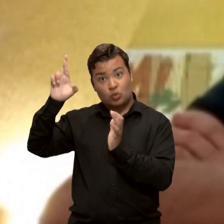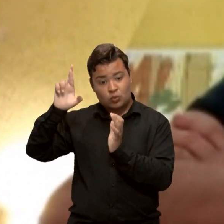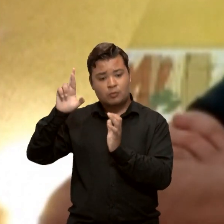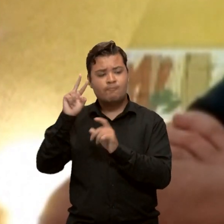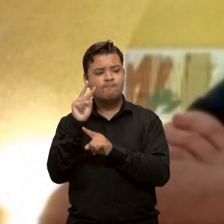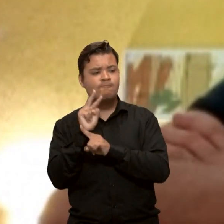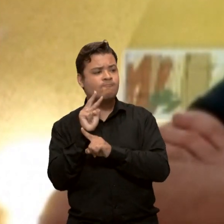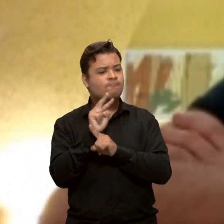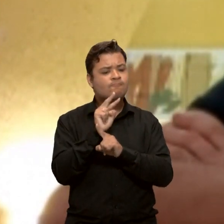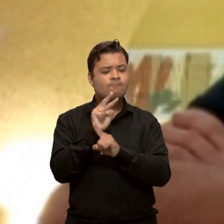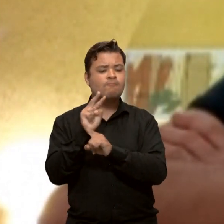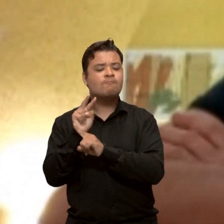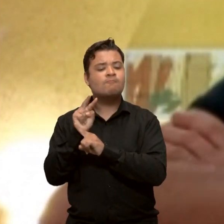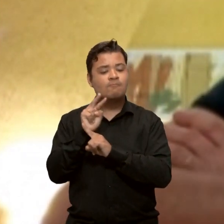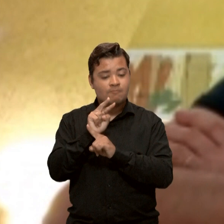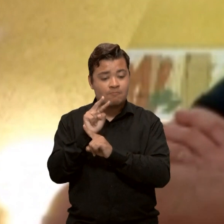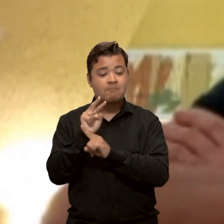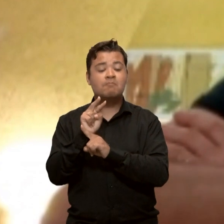vai